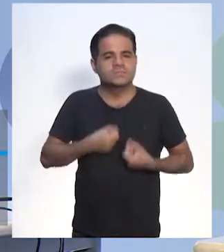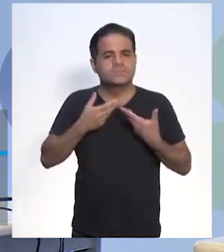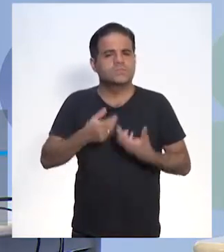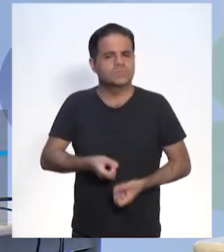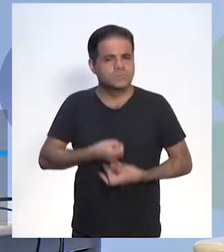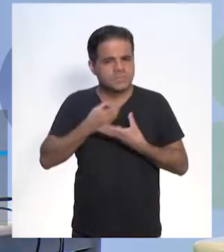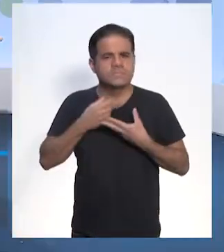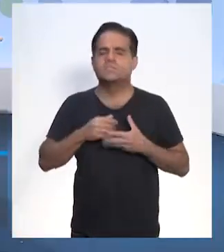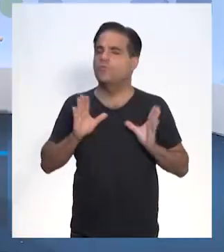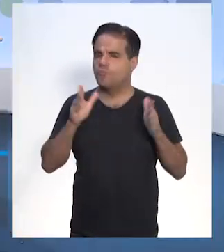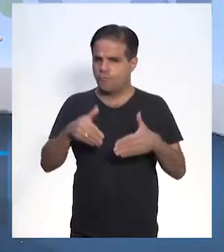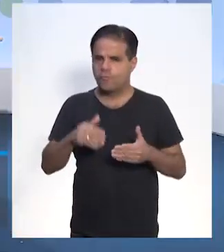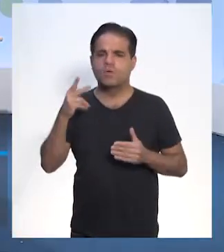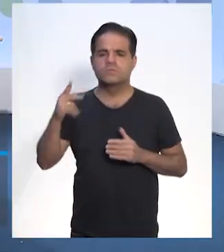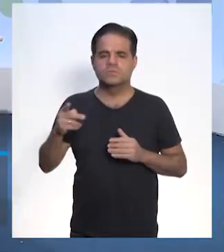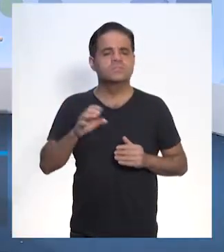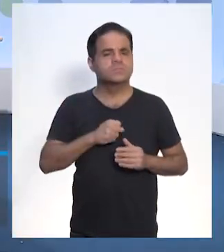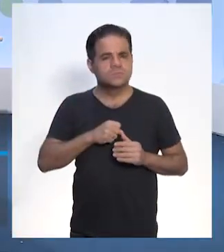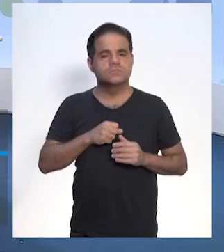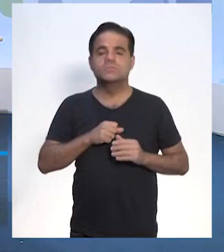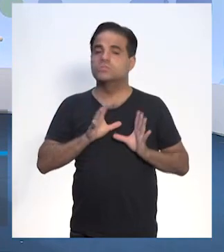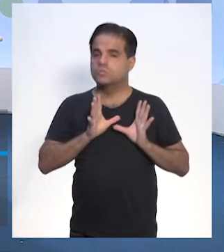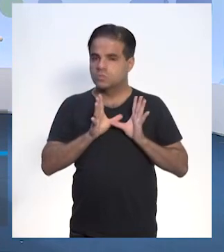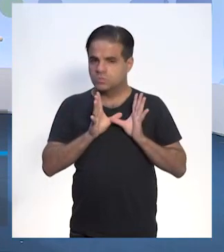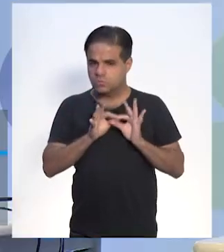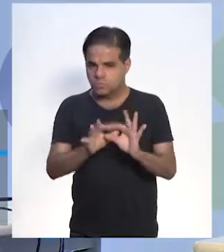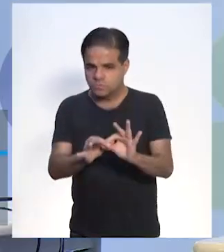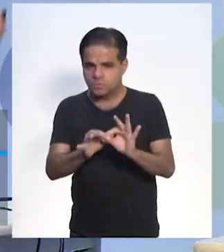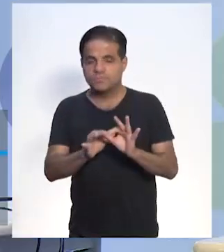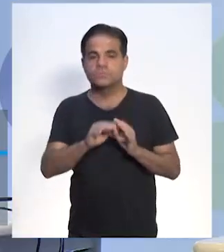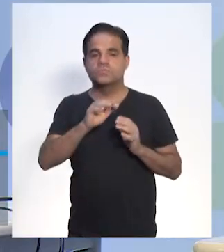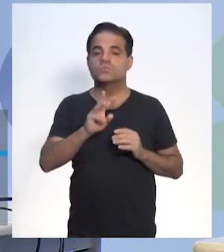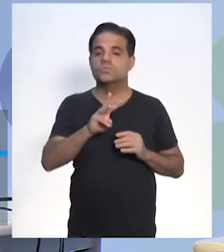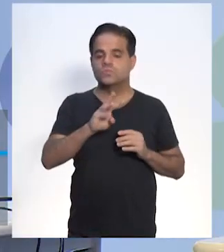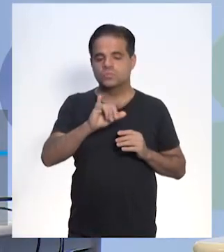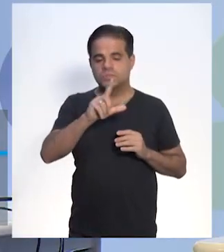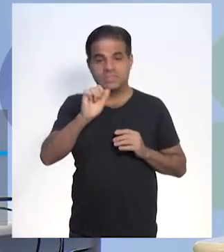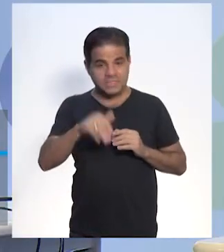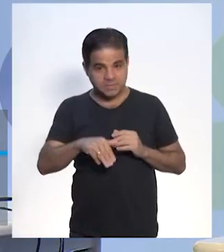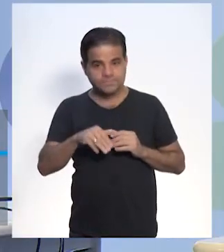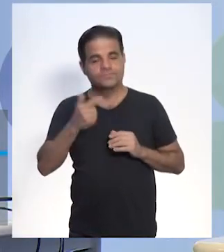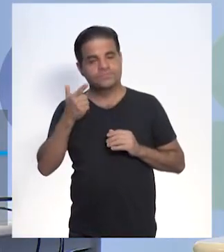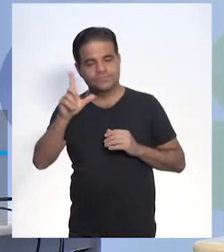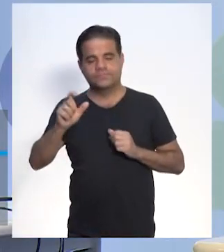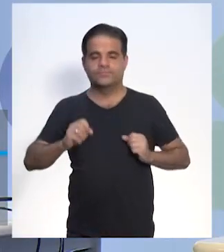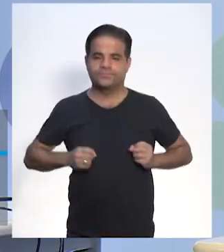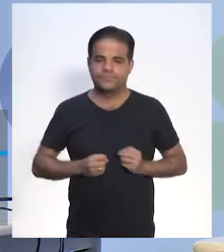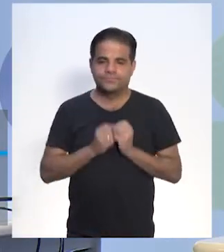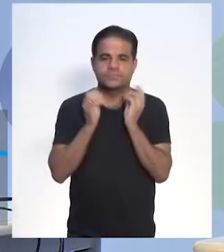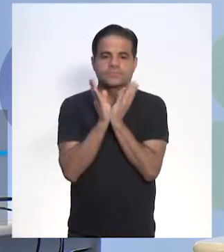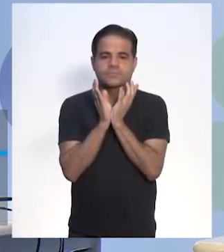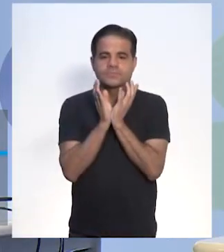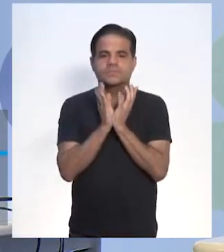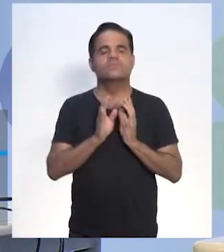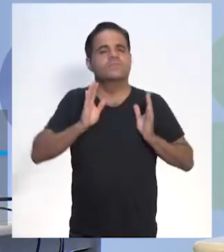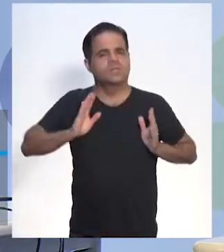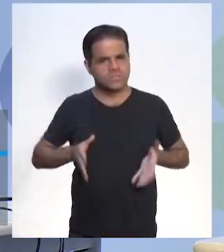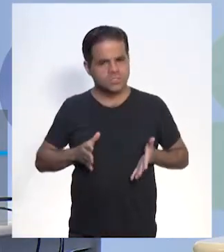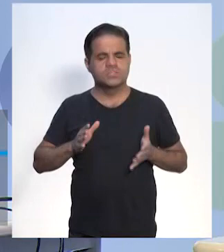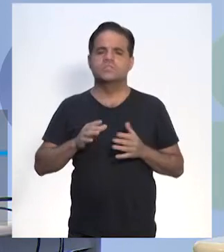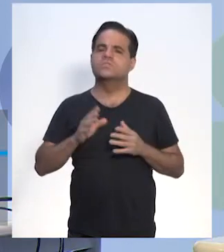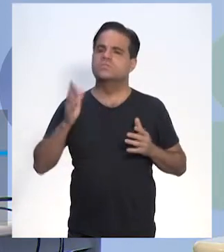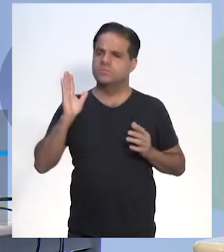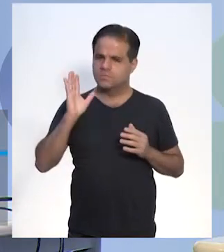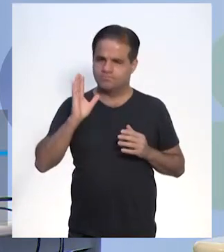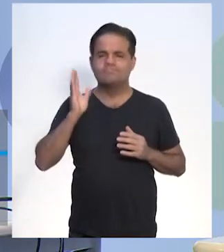é o foco dele. Então, a gente contextualiza. E o William Shakespeare, né, que a gente já ouviu falar, e muito de